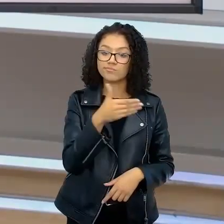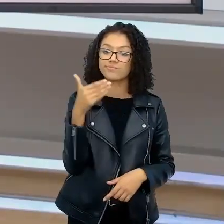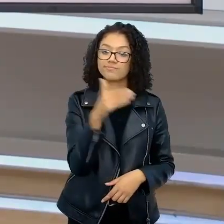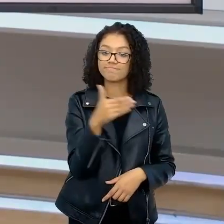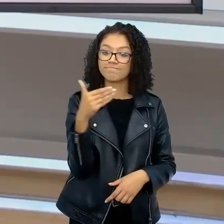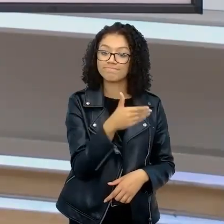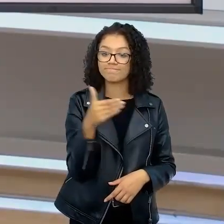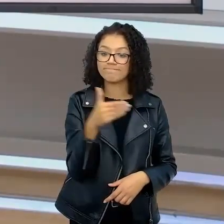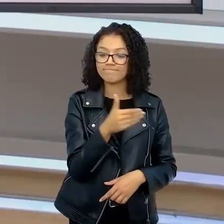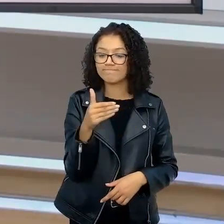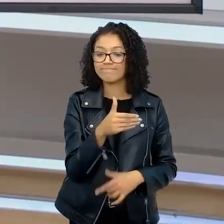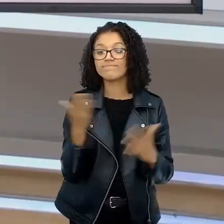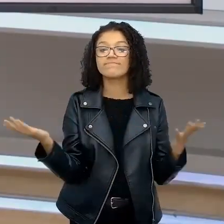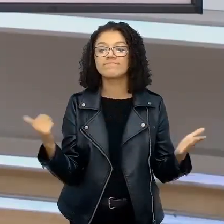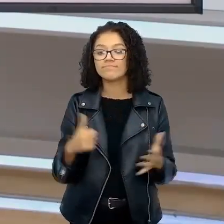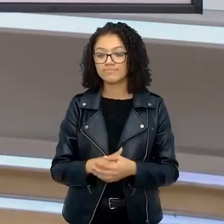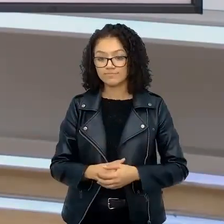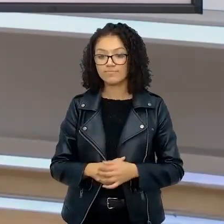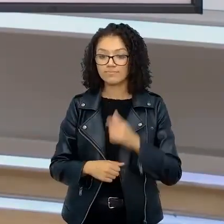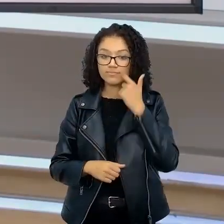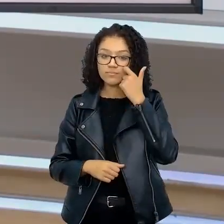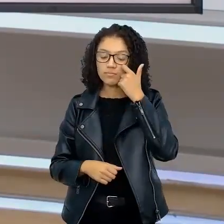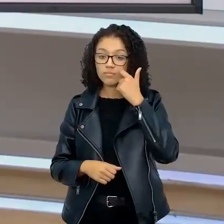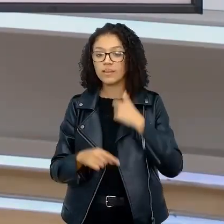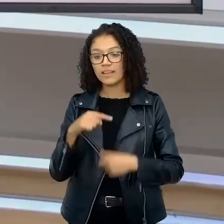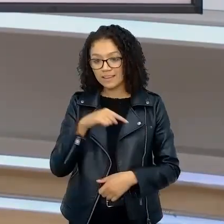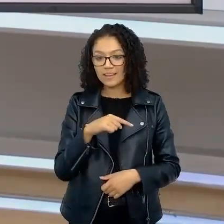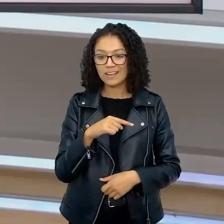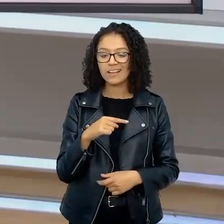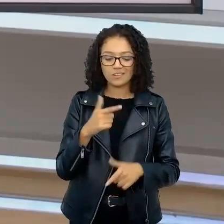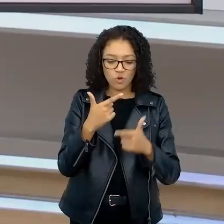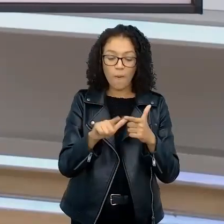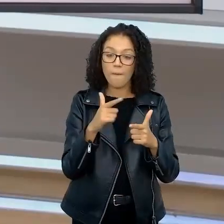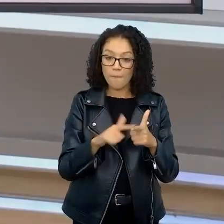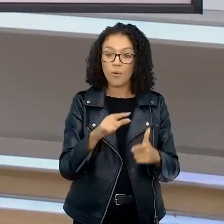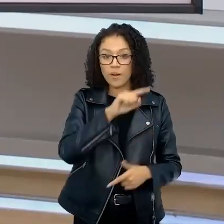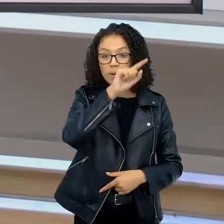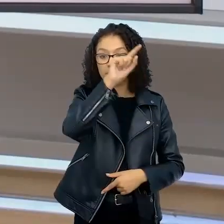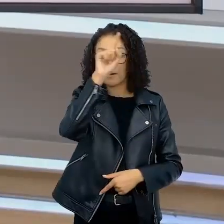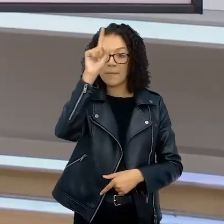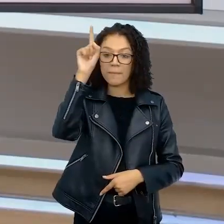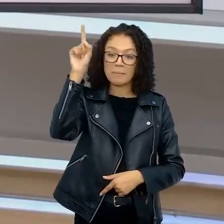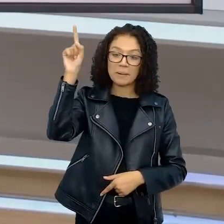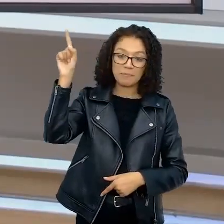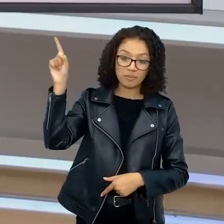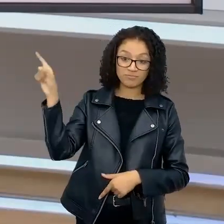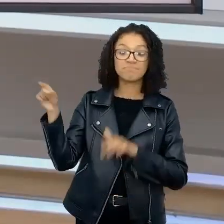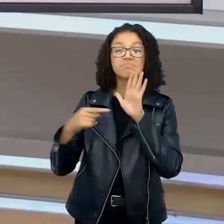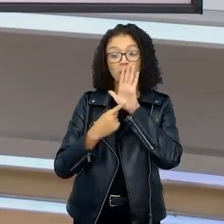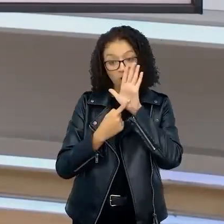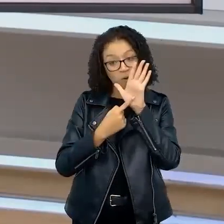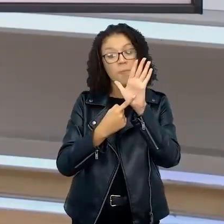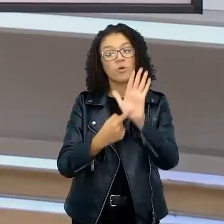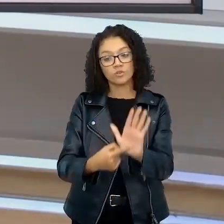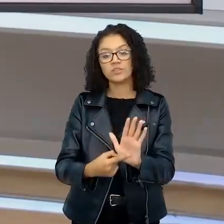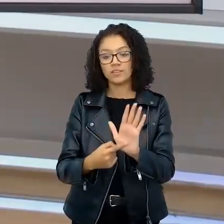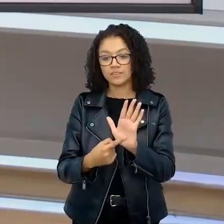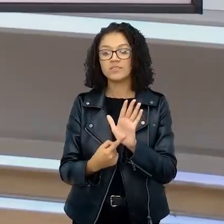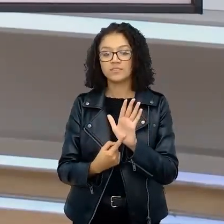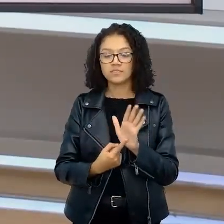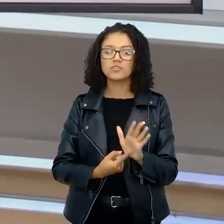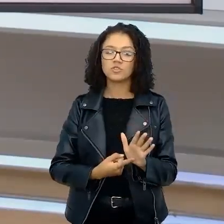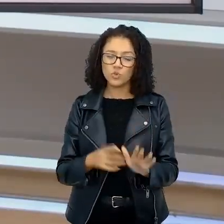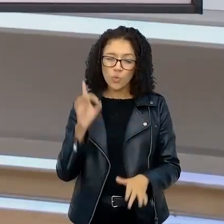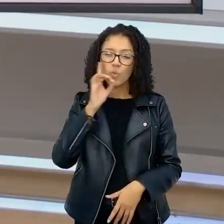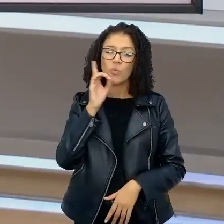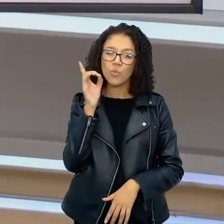vai frequentar a escola e ela vai apresentar esses problemas, porque são problemas que vão ser trabalhados a longo prazo,